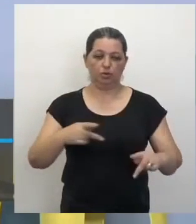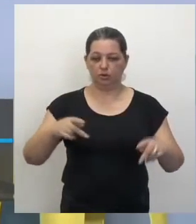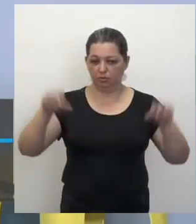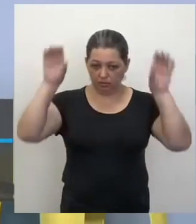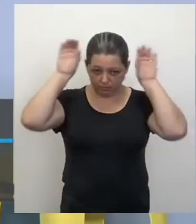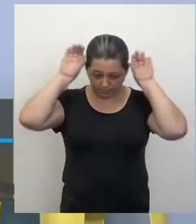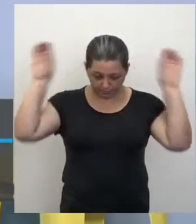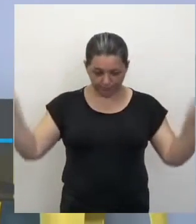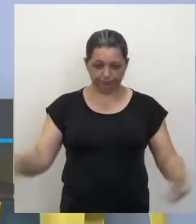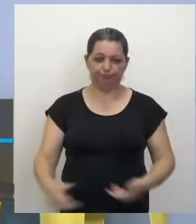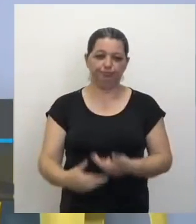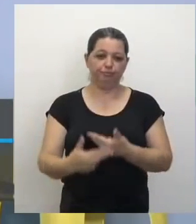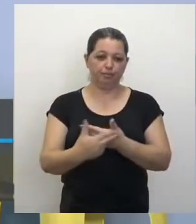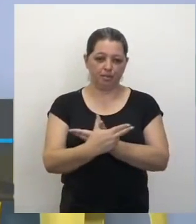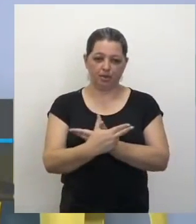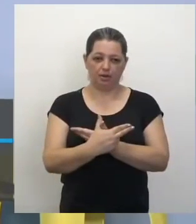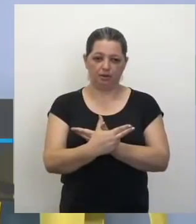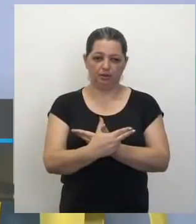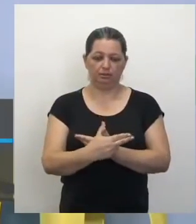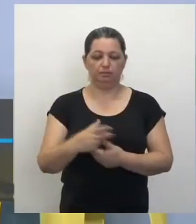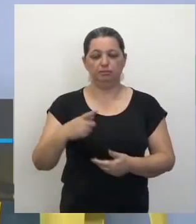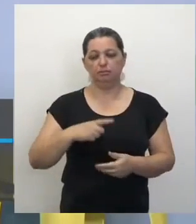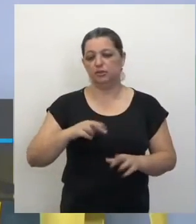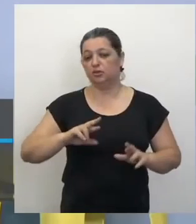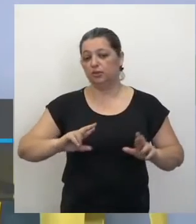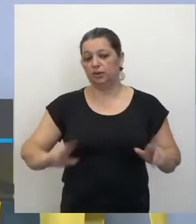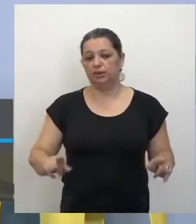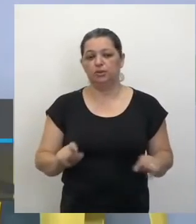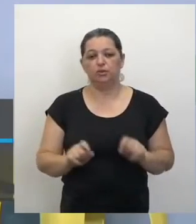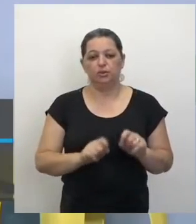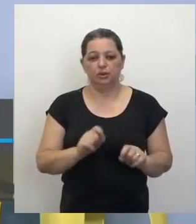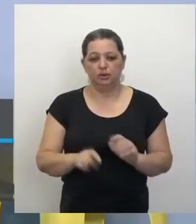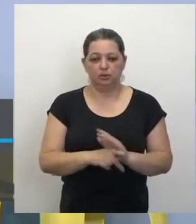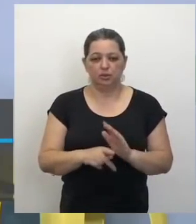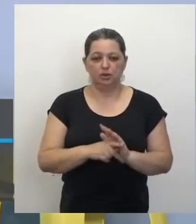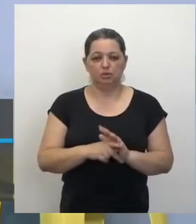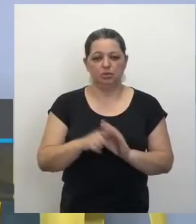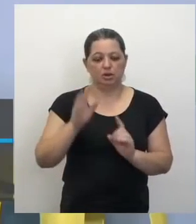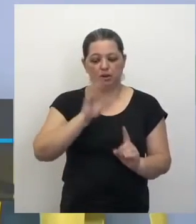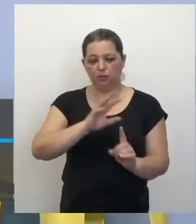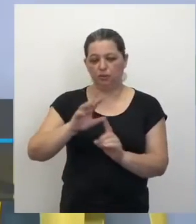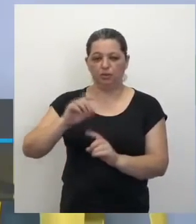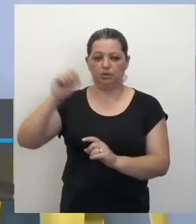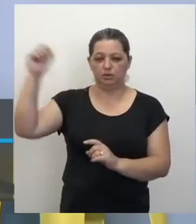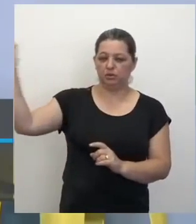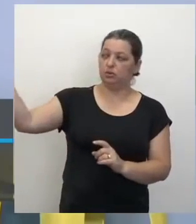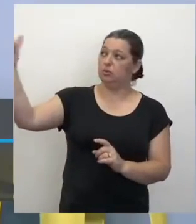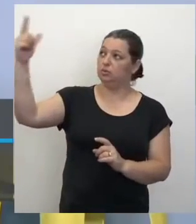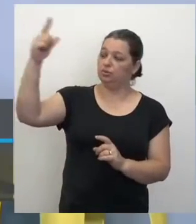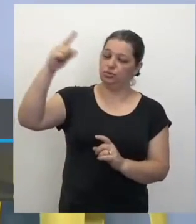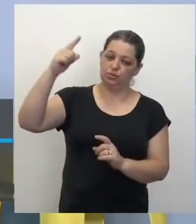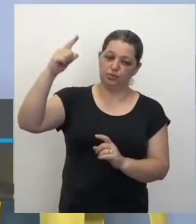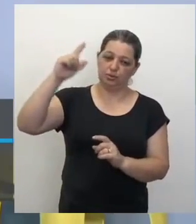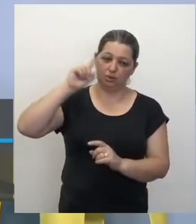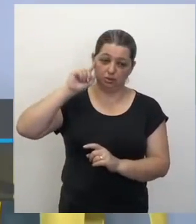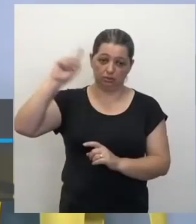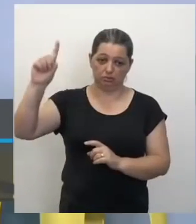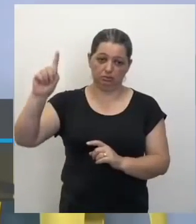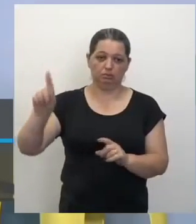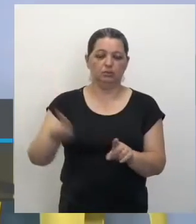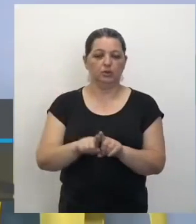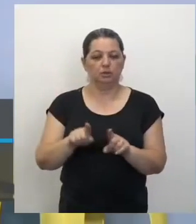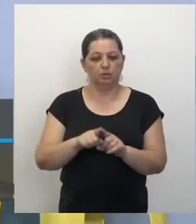maias existia uma frequência luminosa que influenciava o dia e uma frequência sonora que também influenciava o